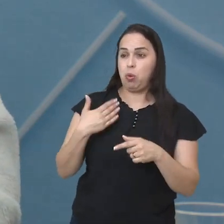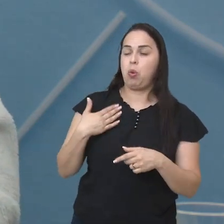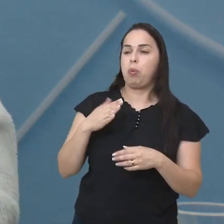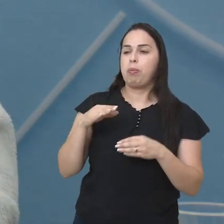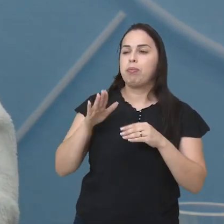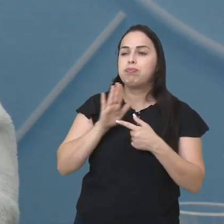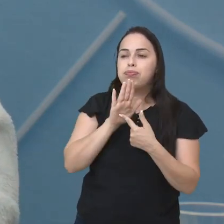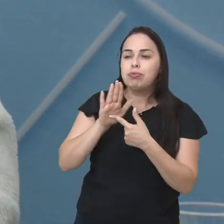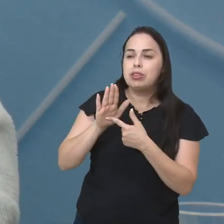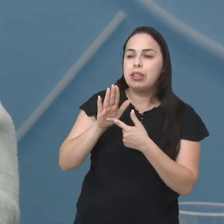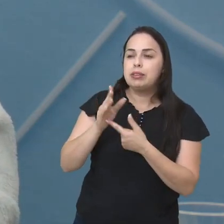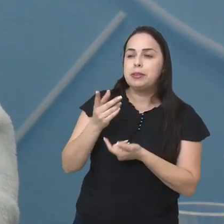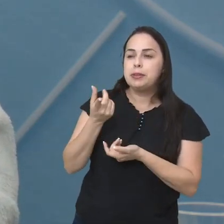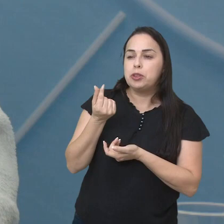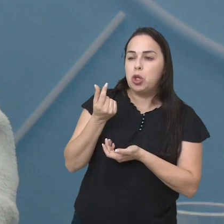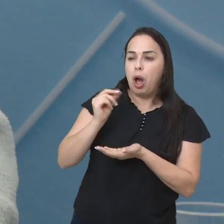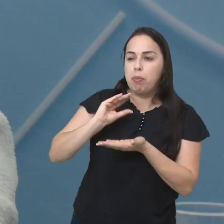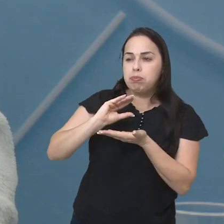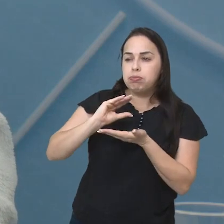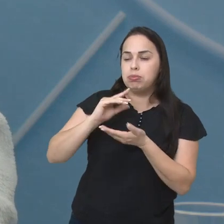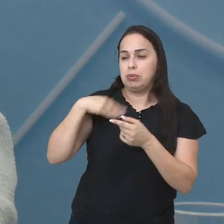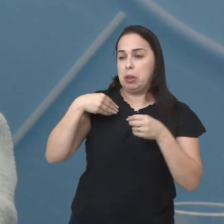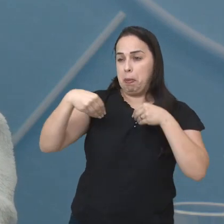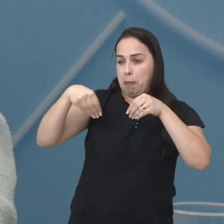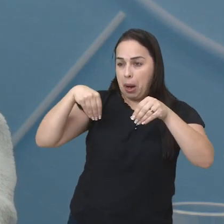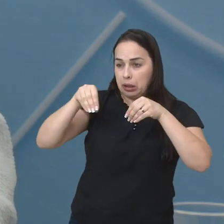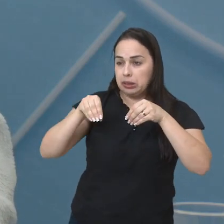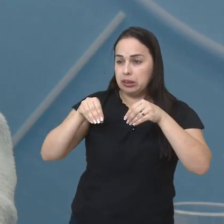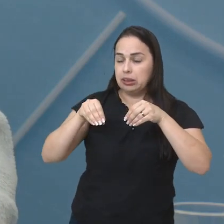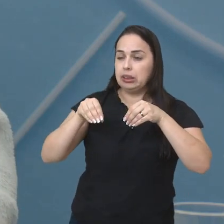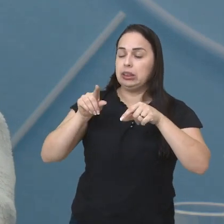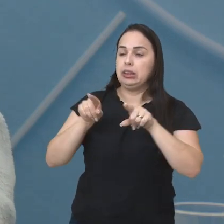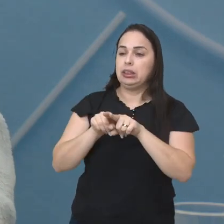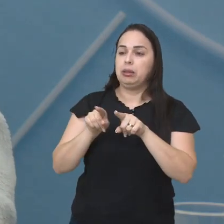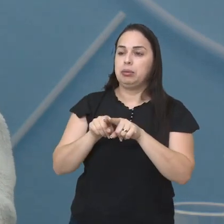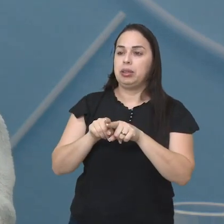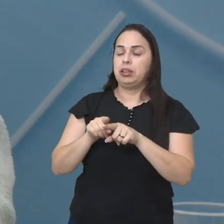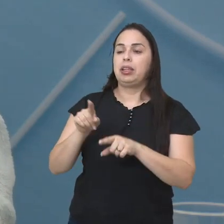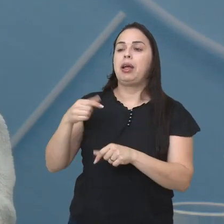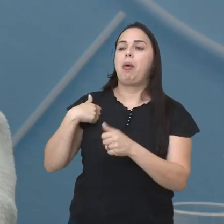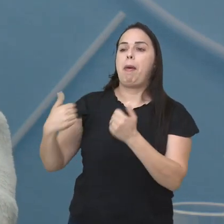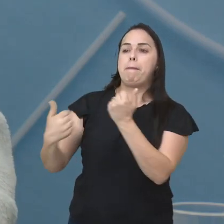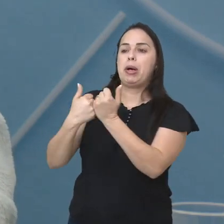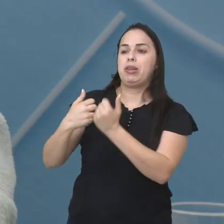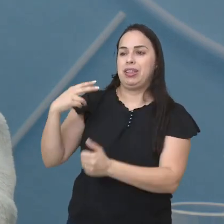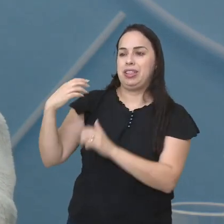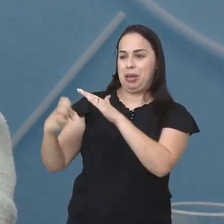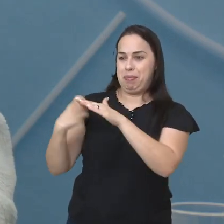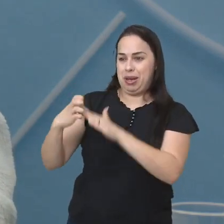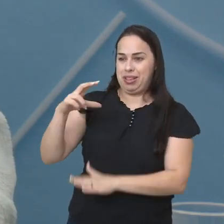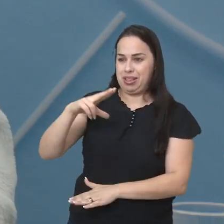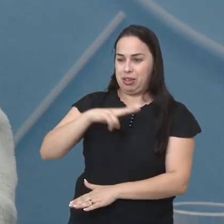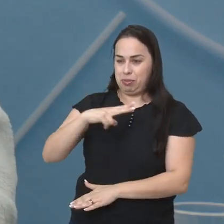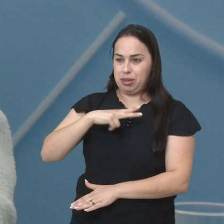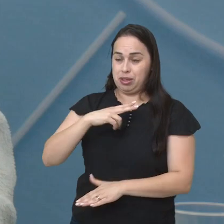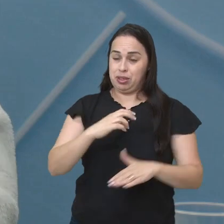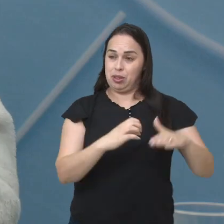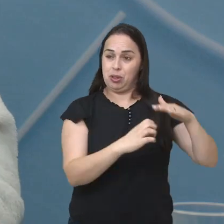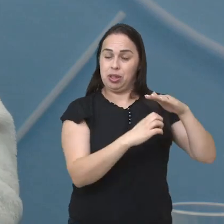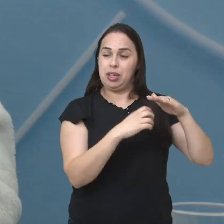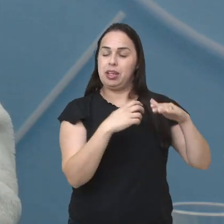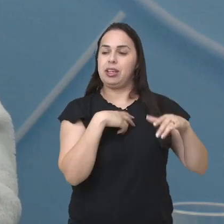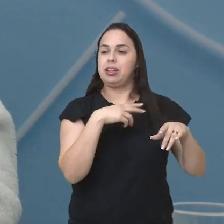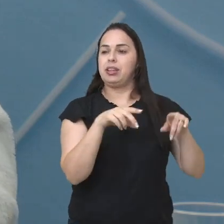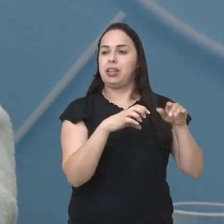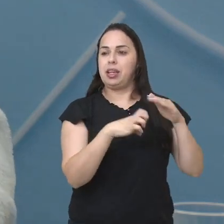né? Temos aí o apoio do poder privado e do poder público,